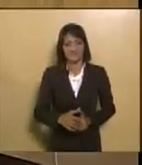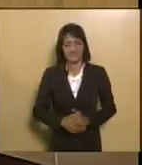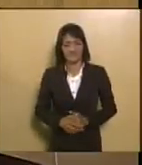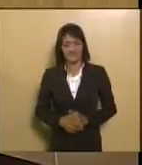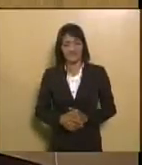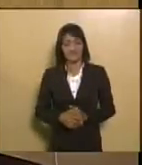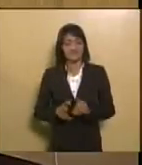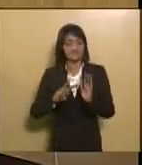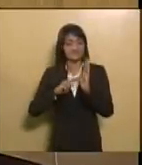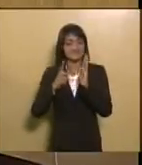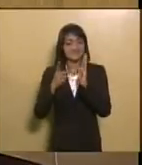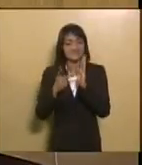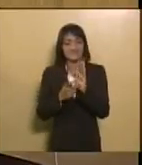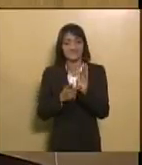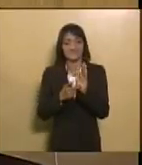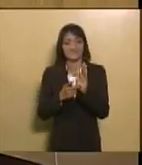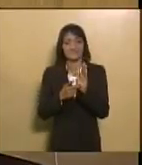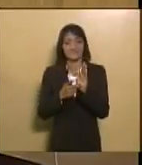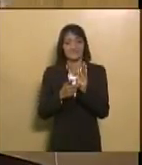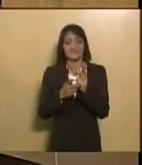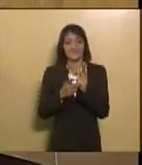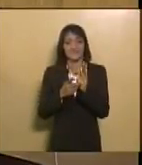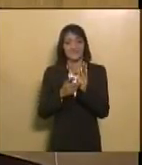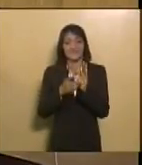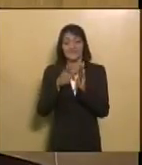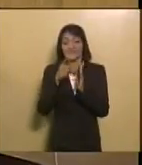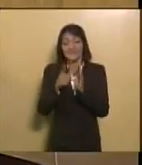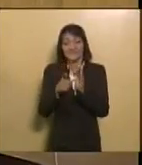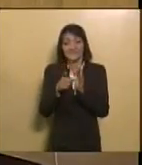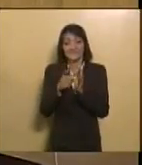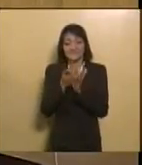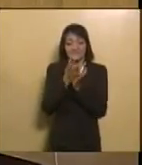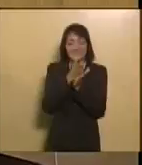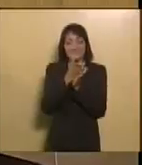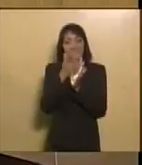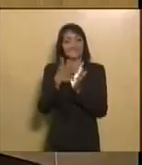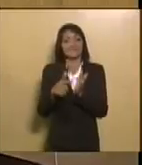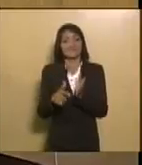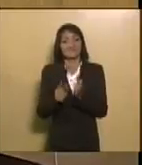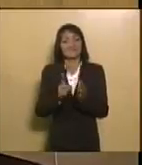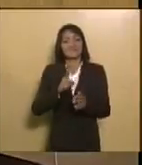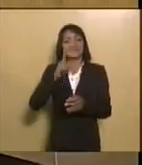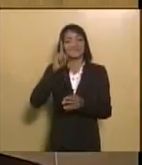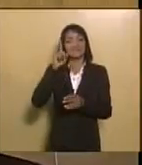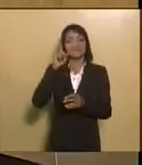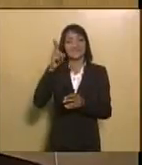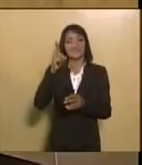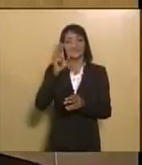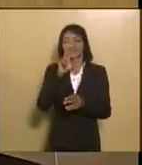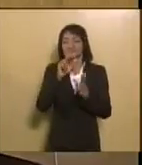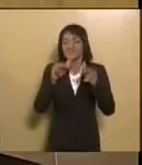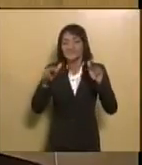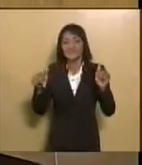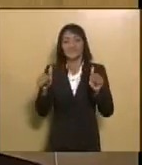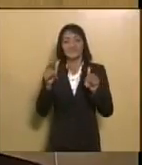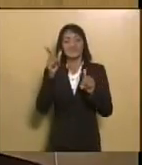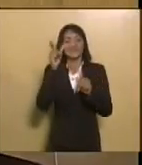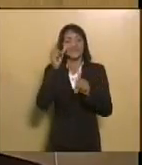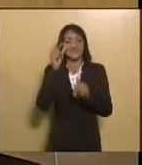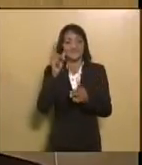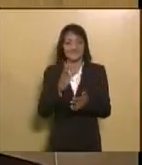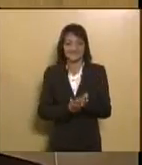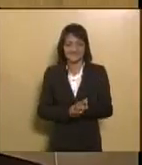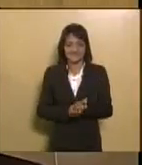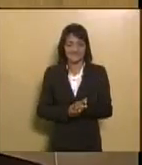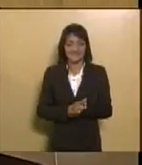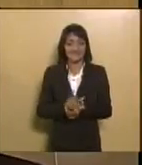tosquenejar significa cochilar. O Deus que te guarda não cochila. Ou seja, não lhe